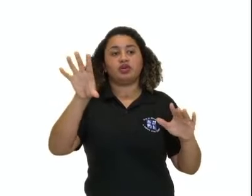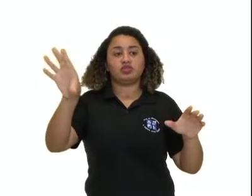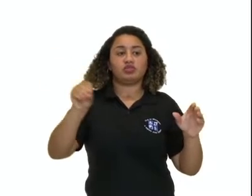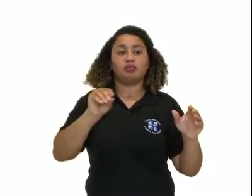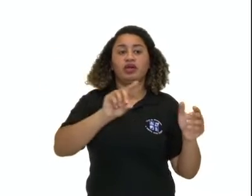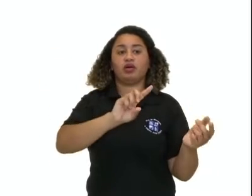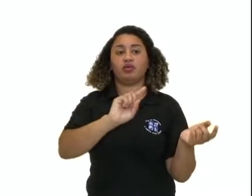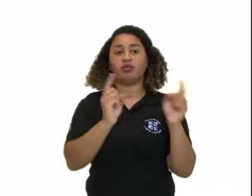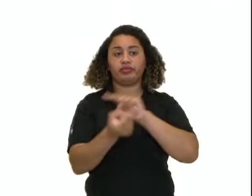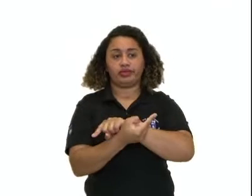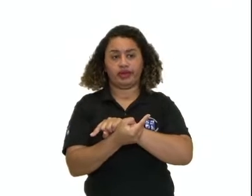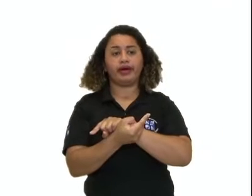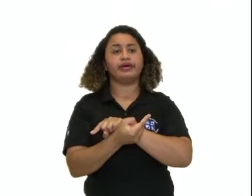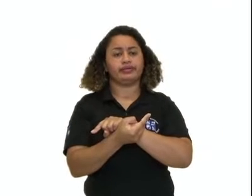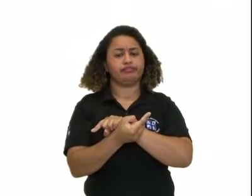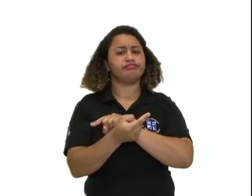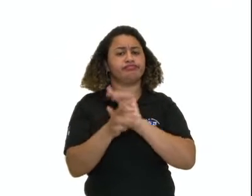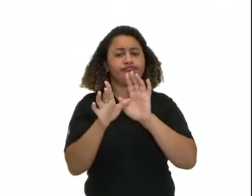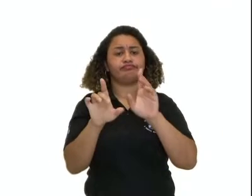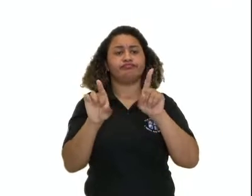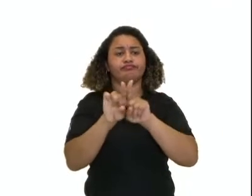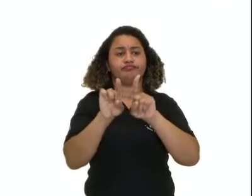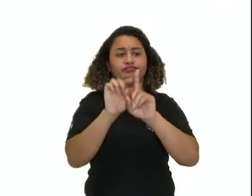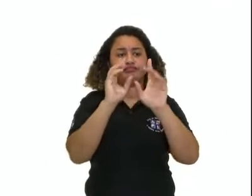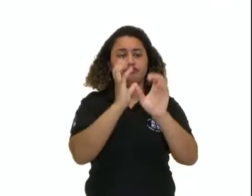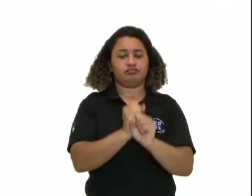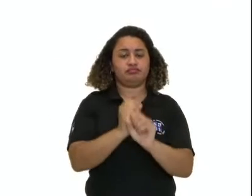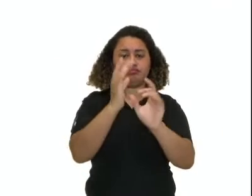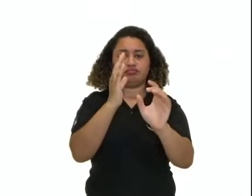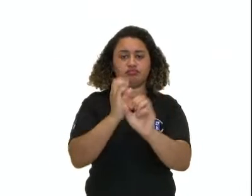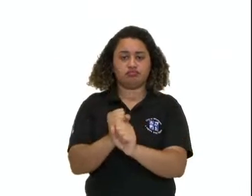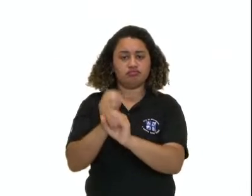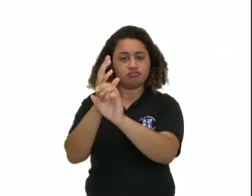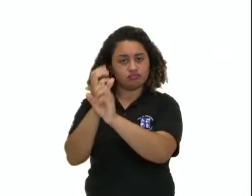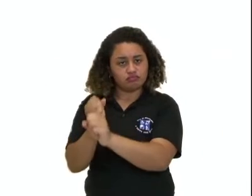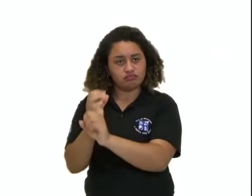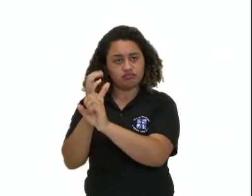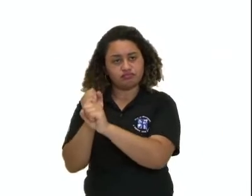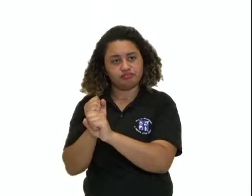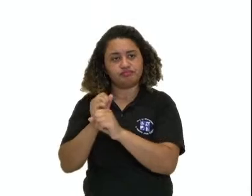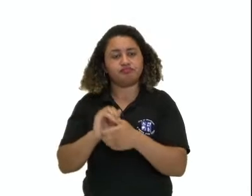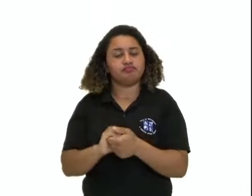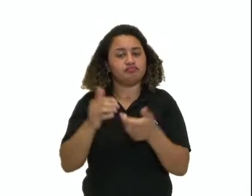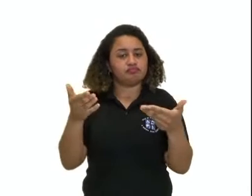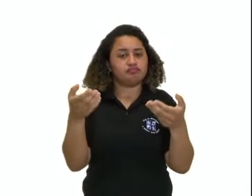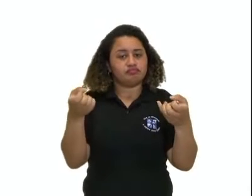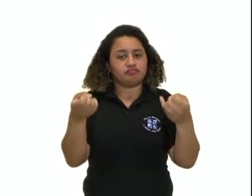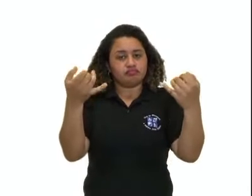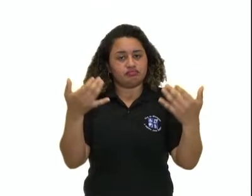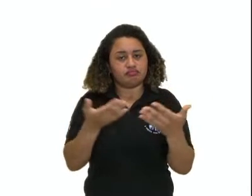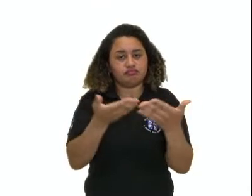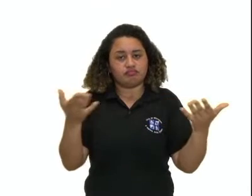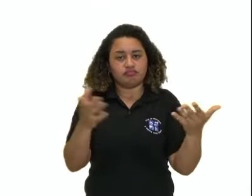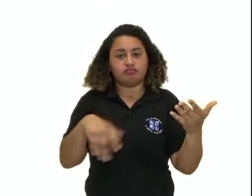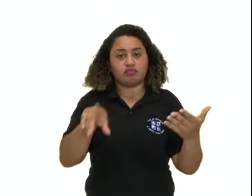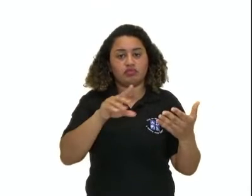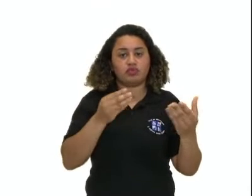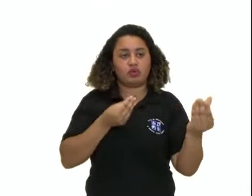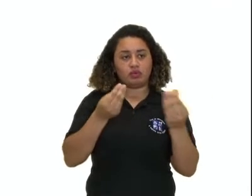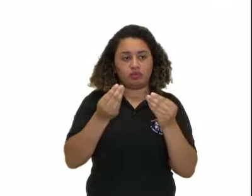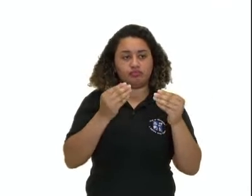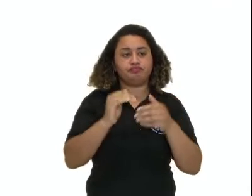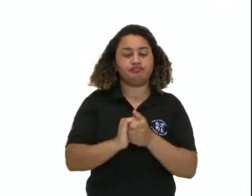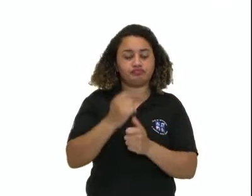para frente e, em seguida, efetuar as adições indicadas. Então, vou falar um pouquinho aqui, pessoal, olha só. A ideia